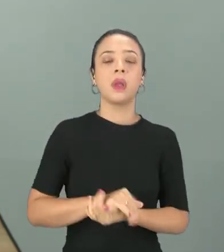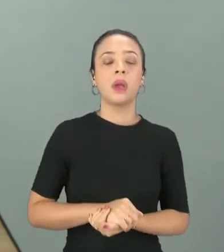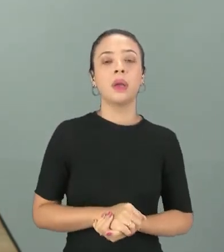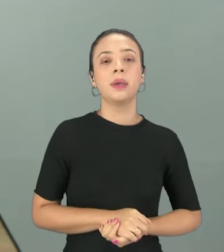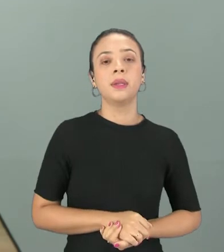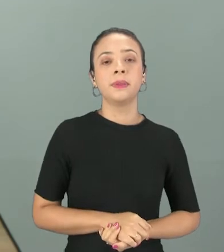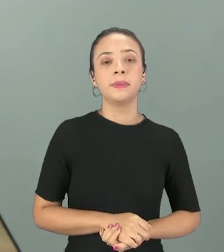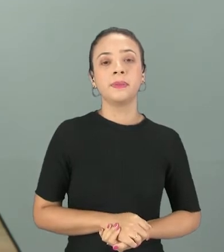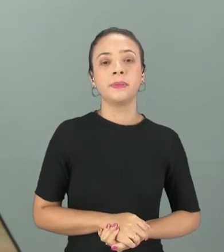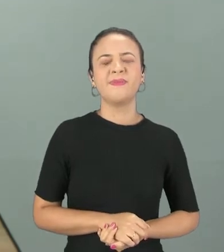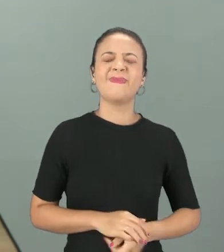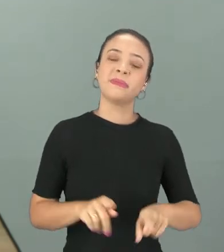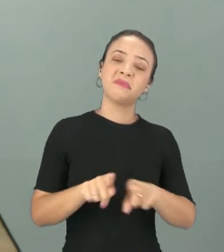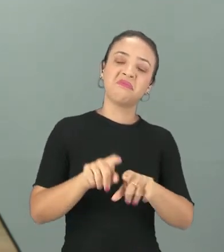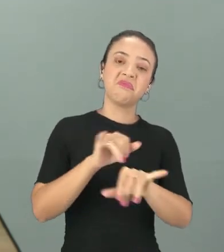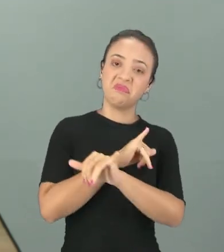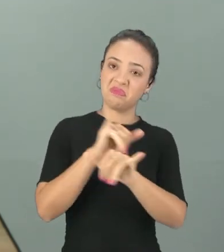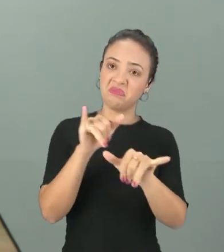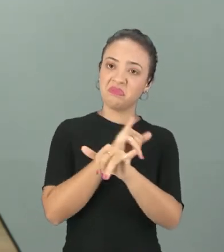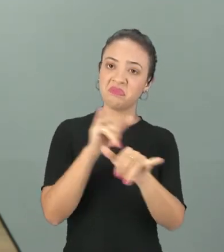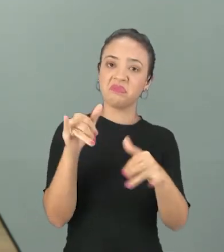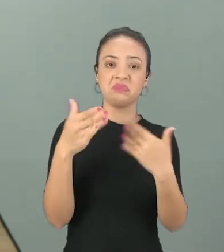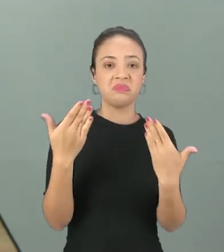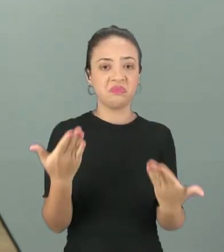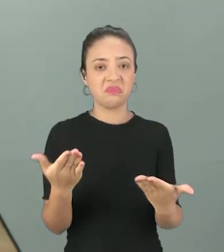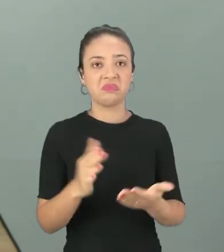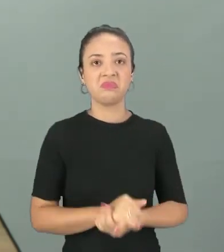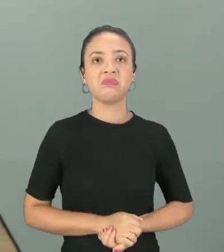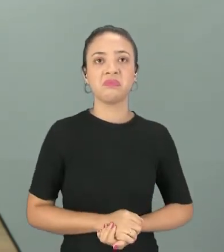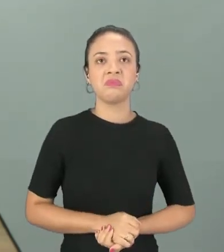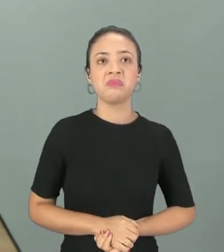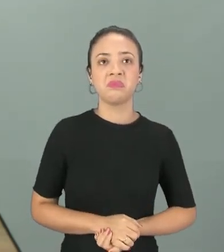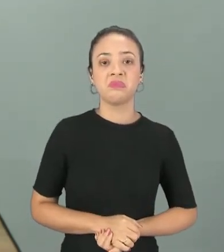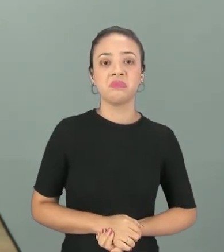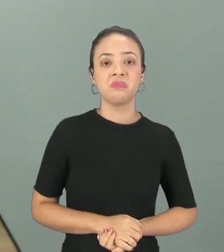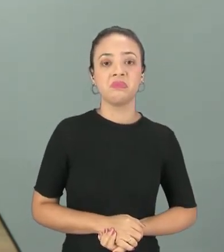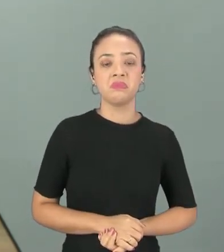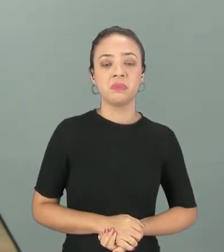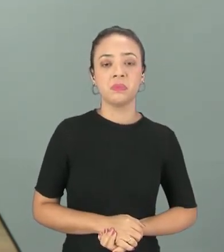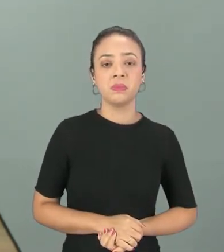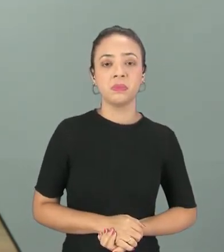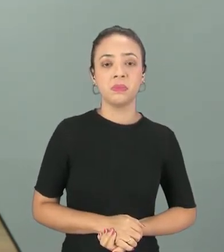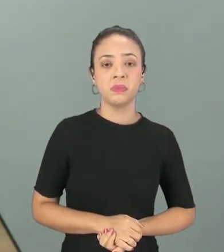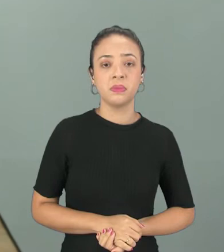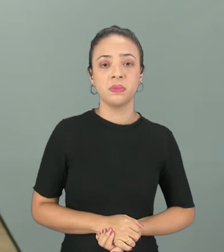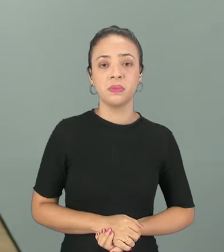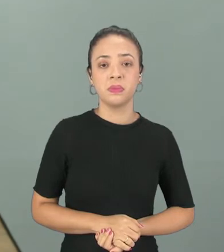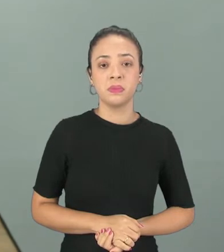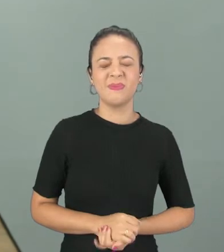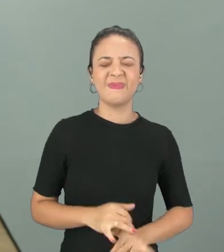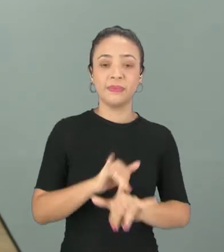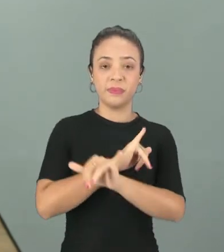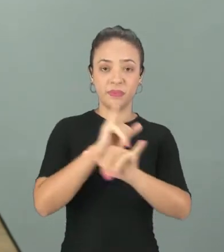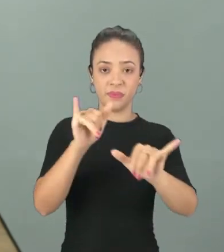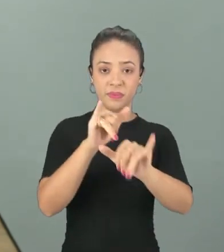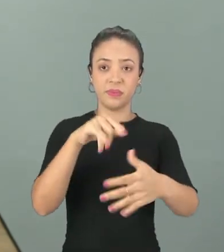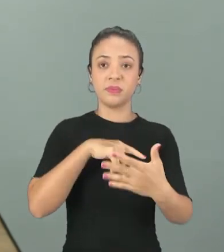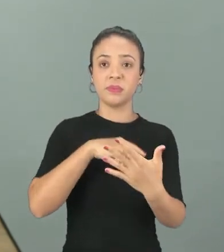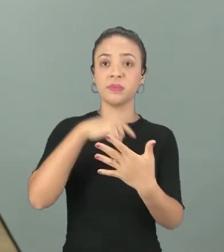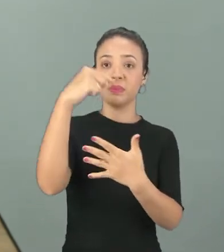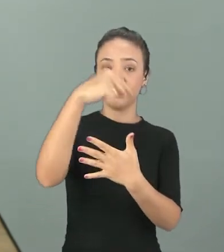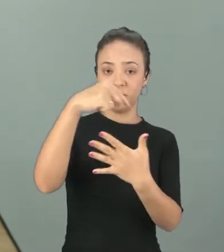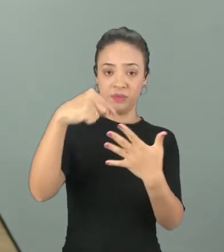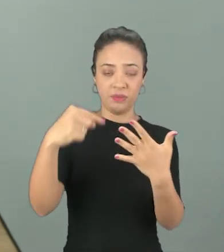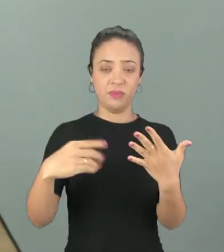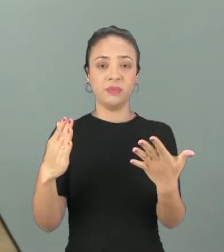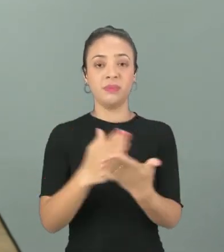determinada notícia, né? Então vamos lá. As notícias, elas são formadas por